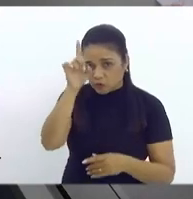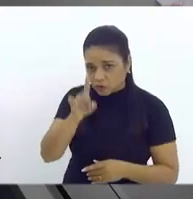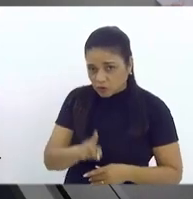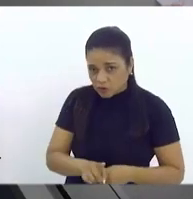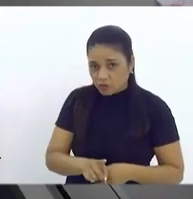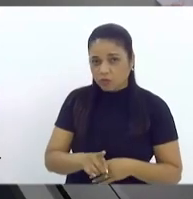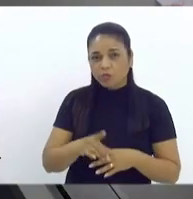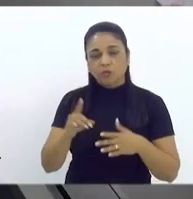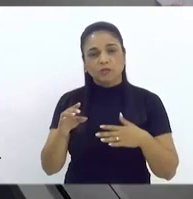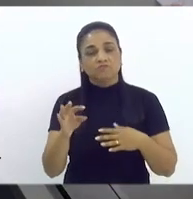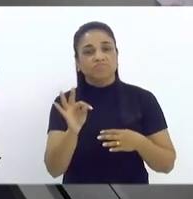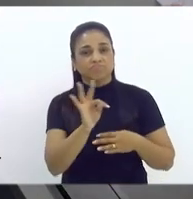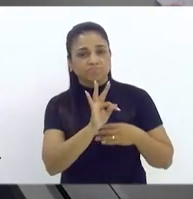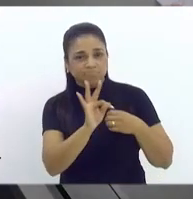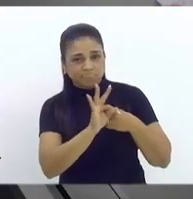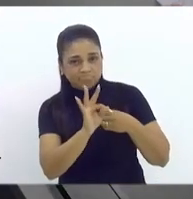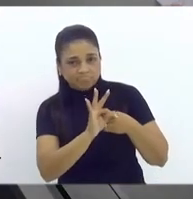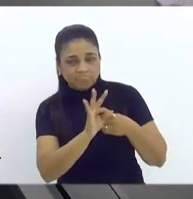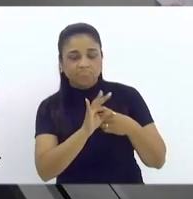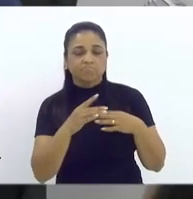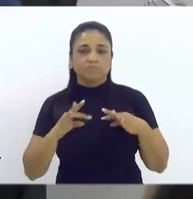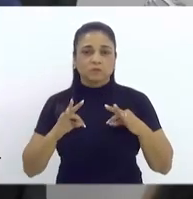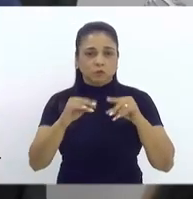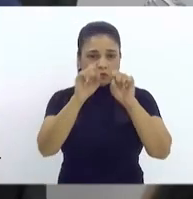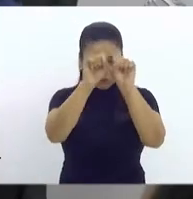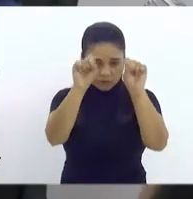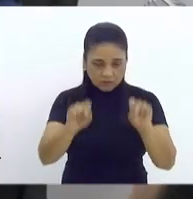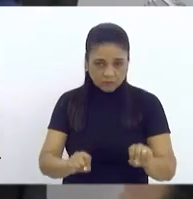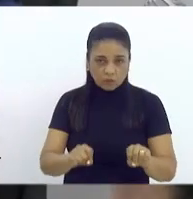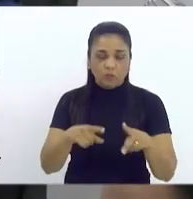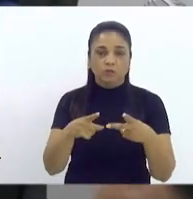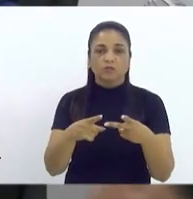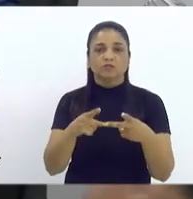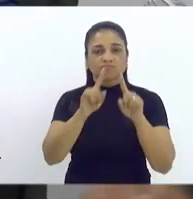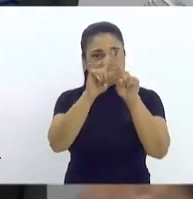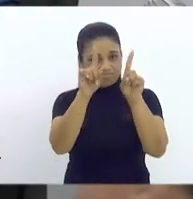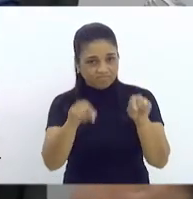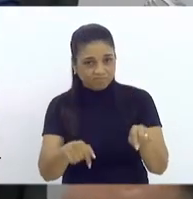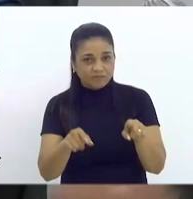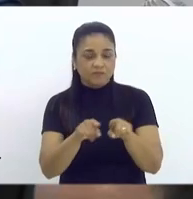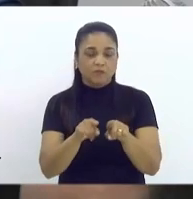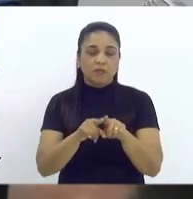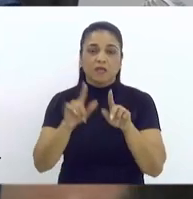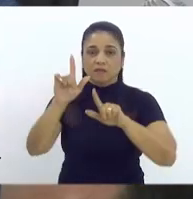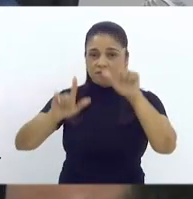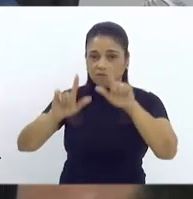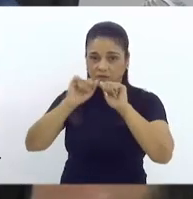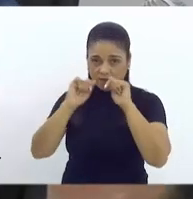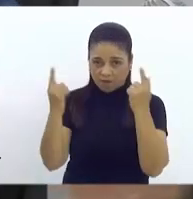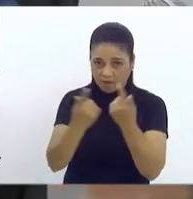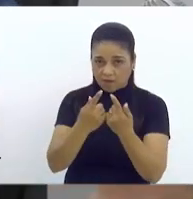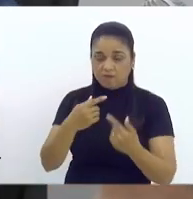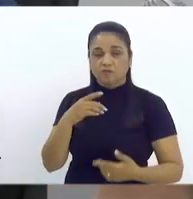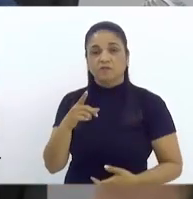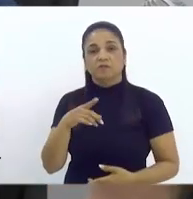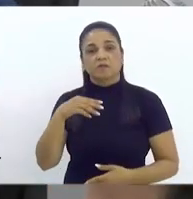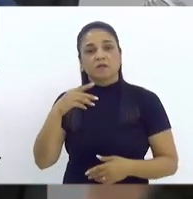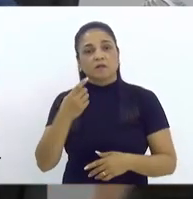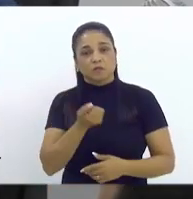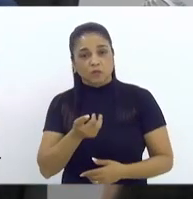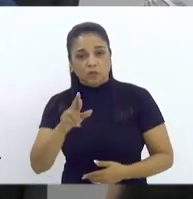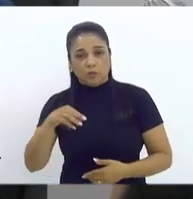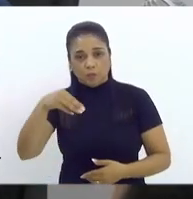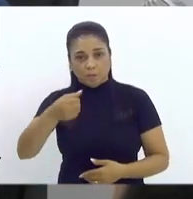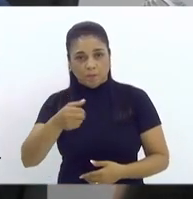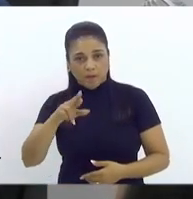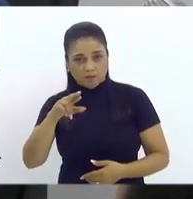a técnica, todos os servidores aqui da casa, a TV Alerge. Doutor Marcelo, obrigado pela presença. A todos os deputados presentes